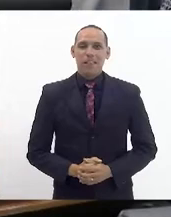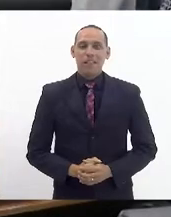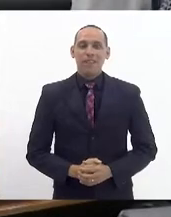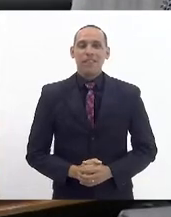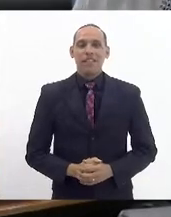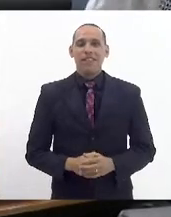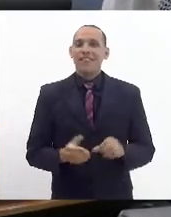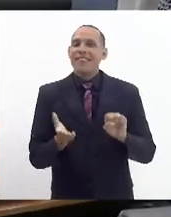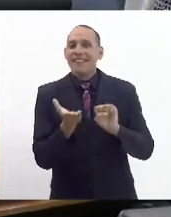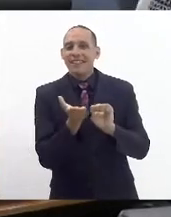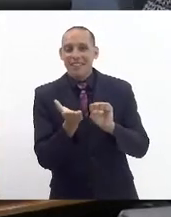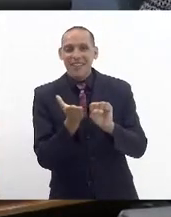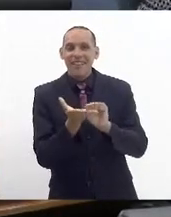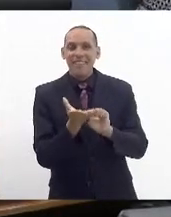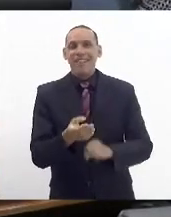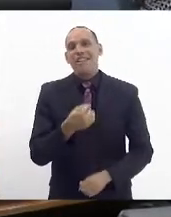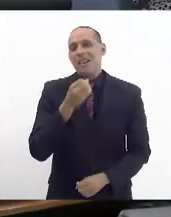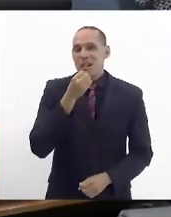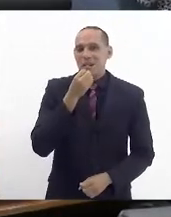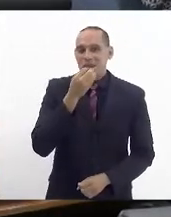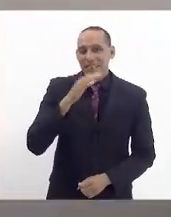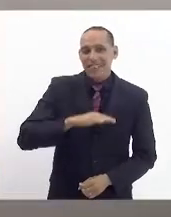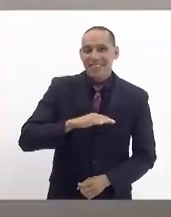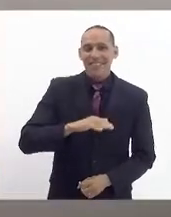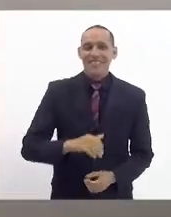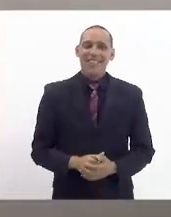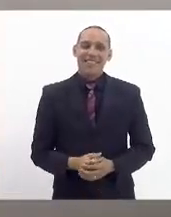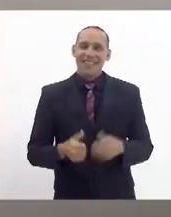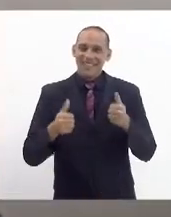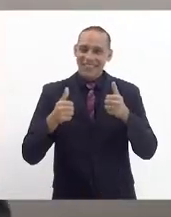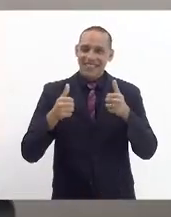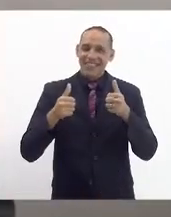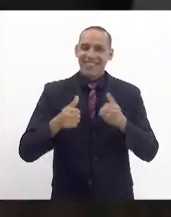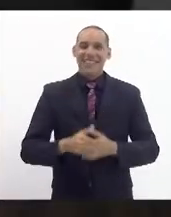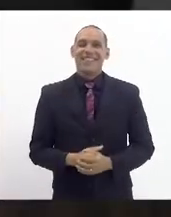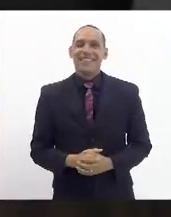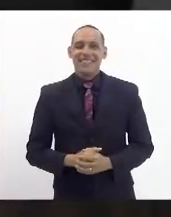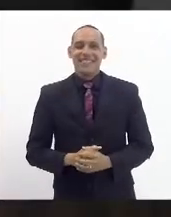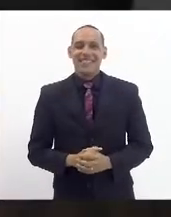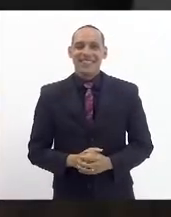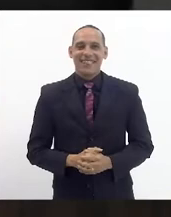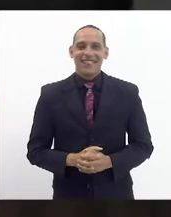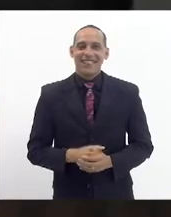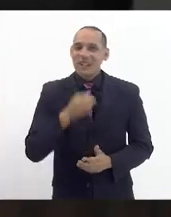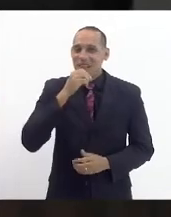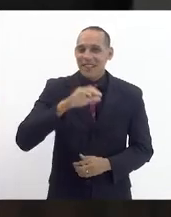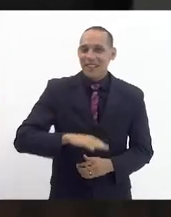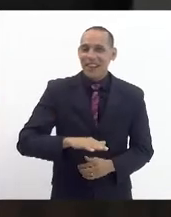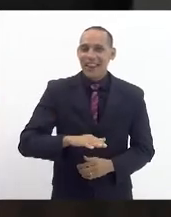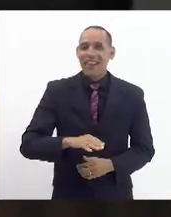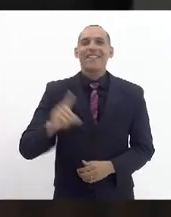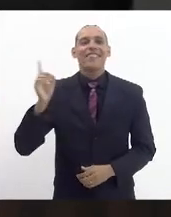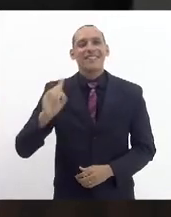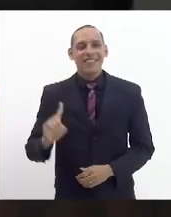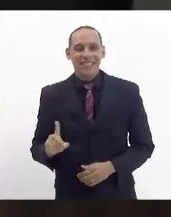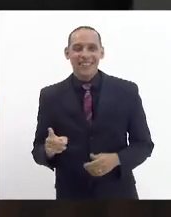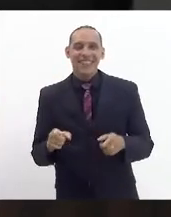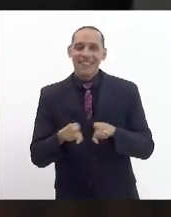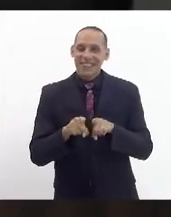Samuel, boa tarde, meu irmão. Aí. Boa tarde. Tá, da Dani já disse